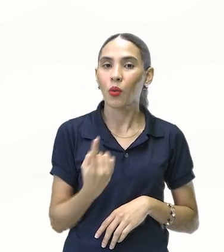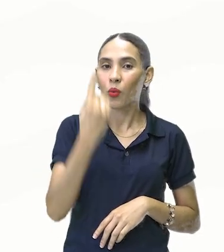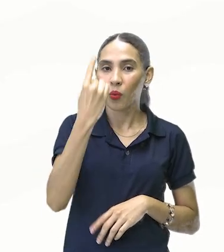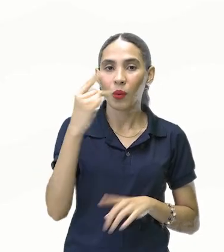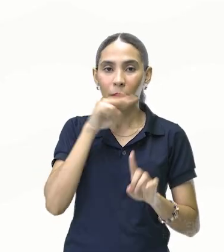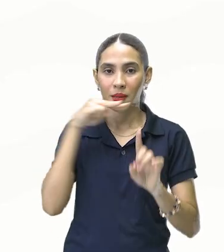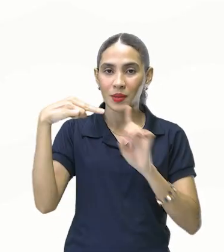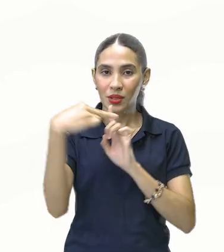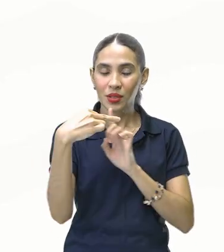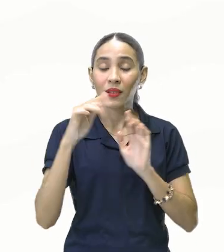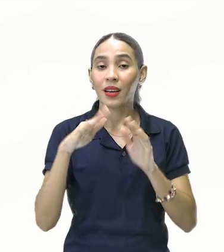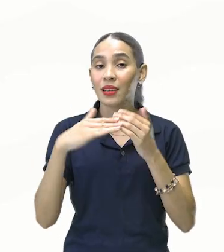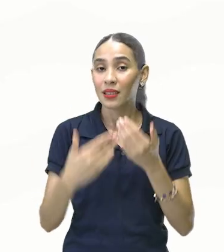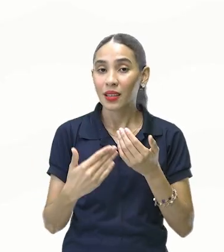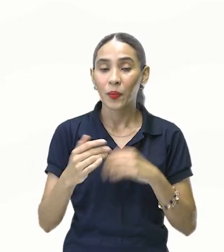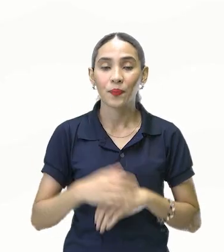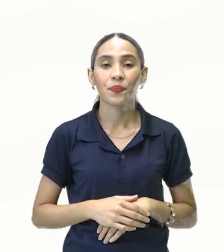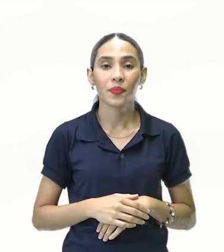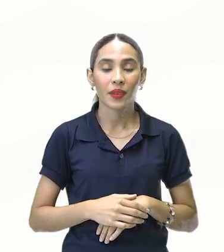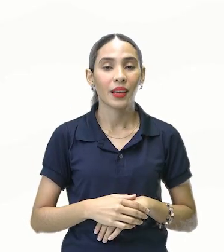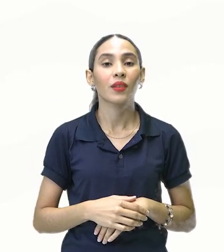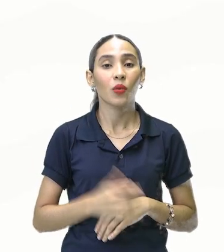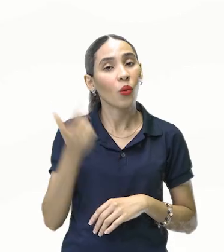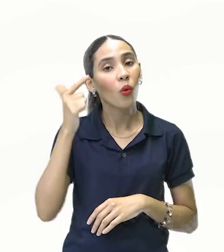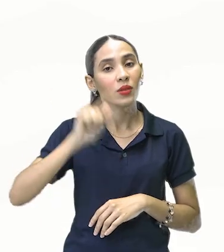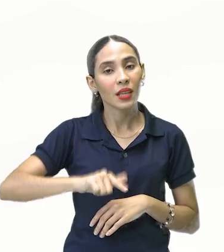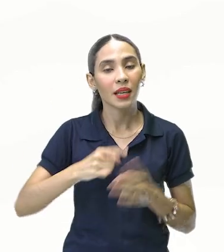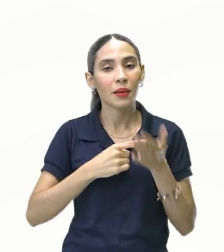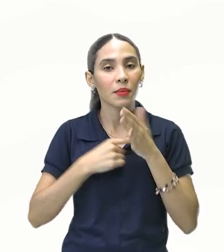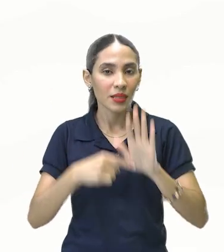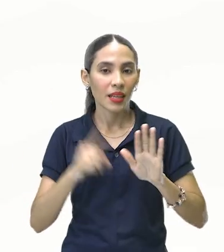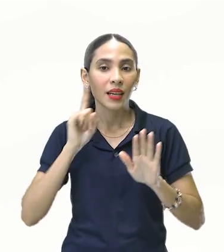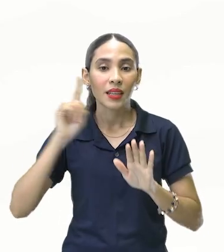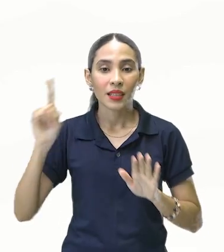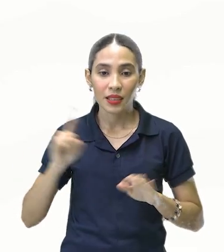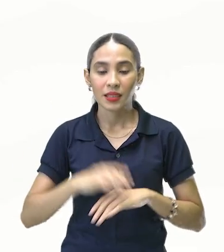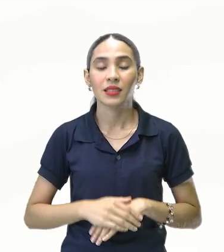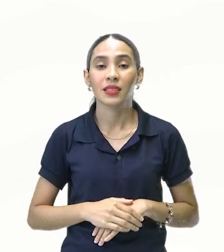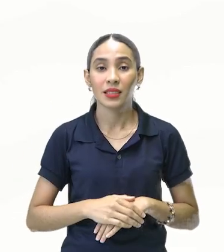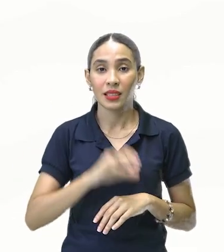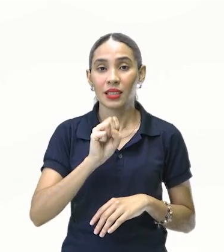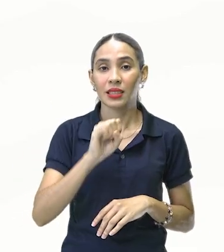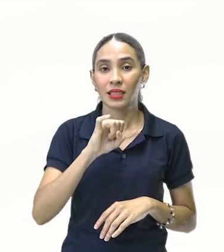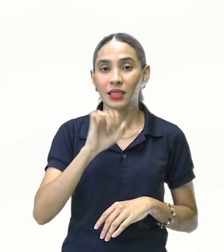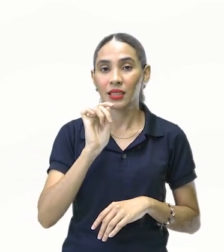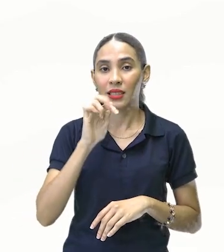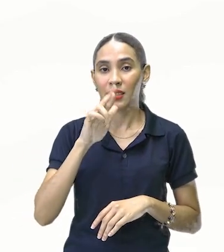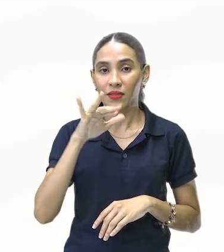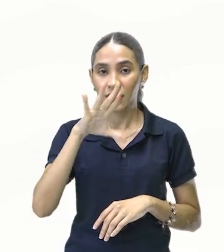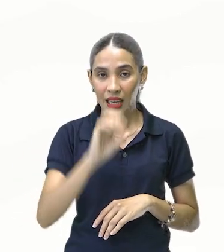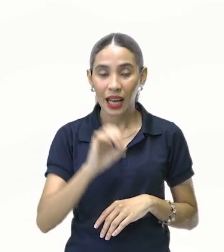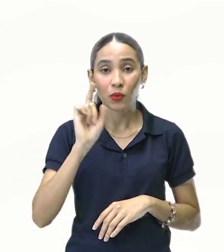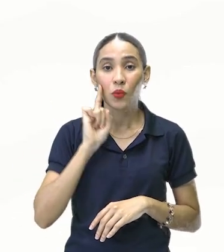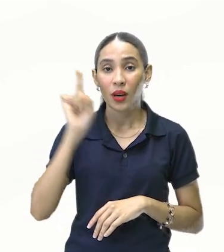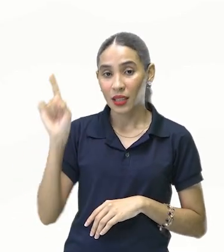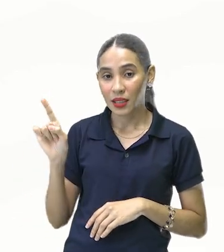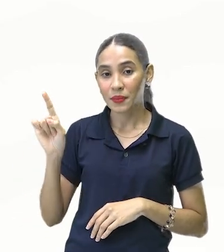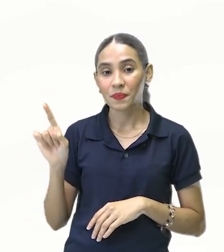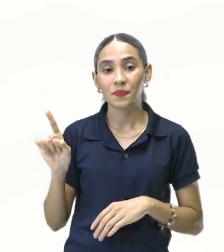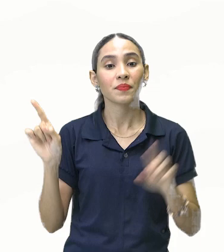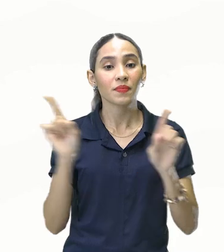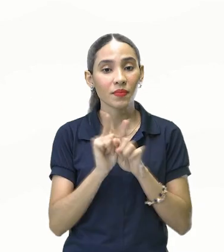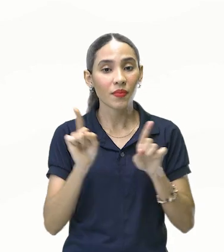Então, automaticamente, eu consigo trazer um significado para esse objeto. E